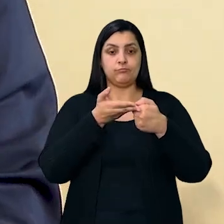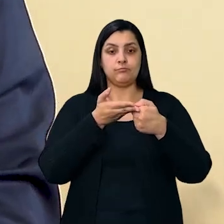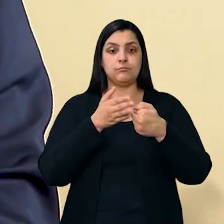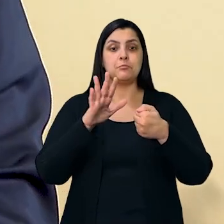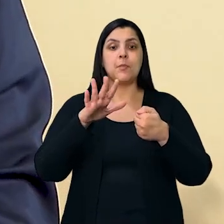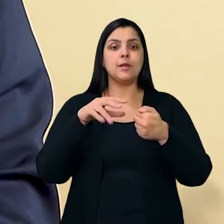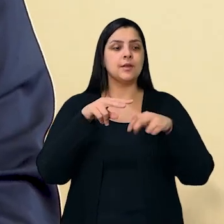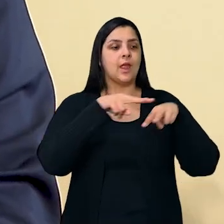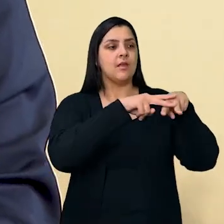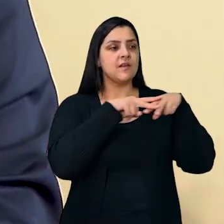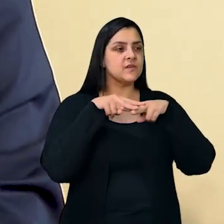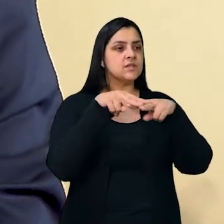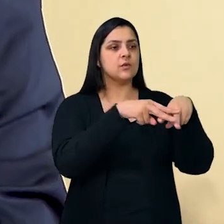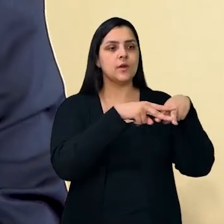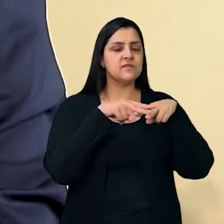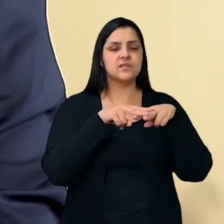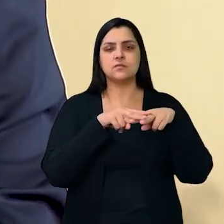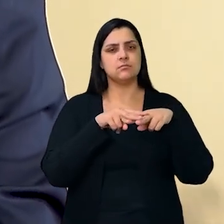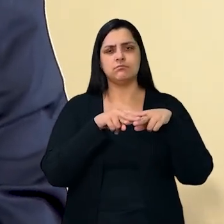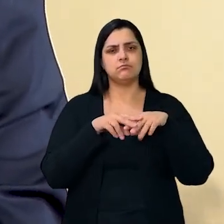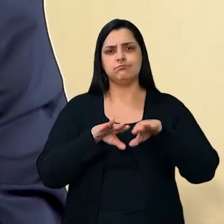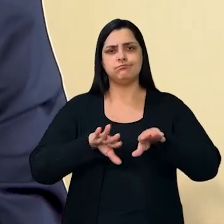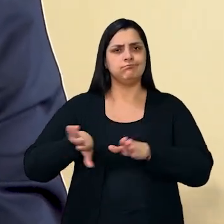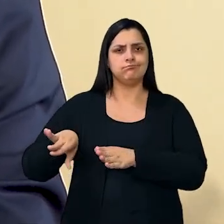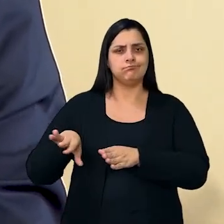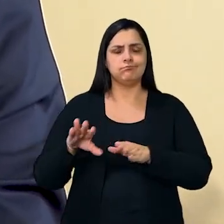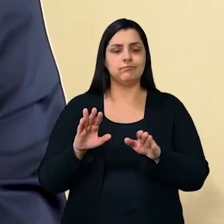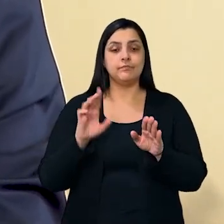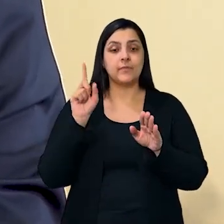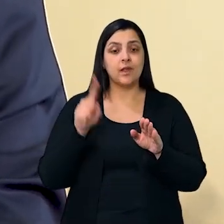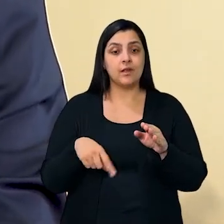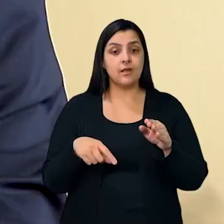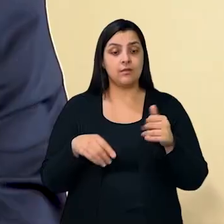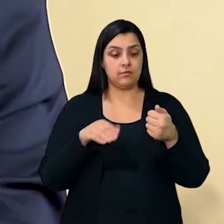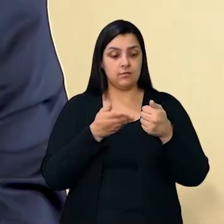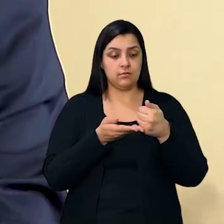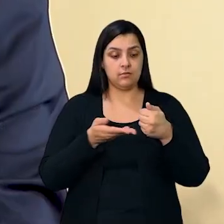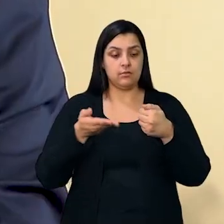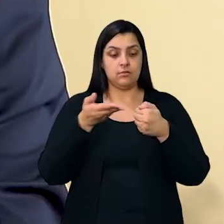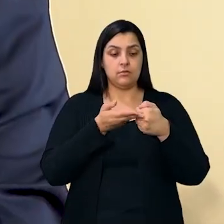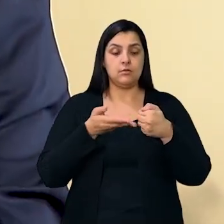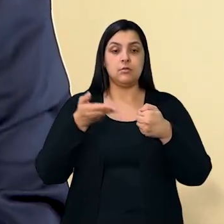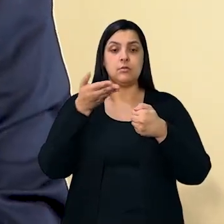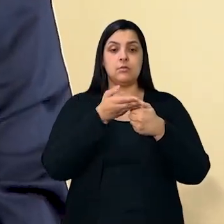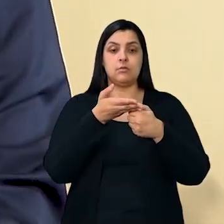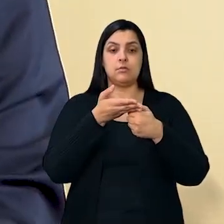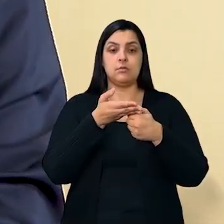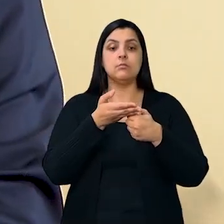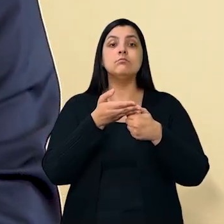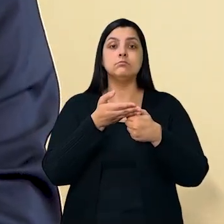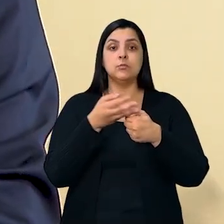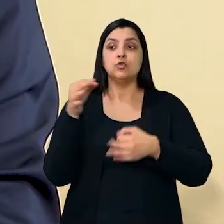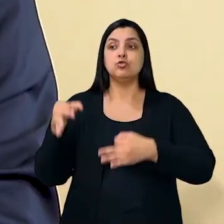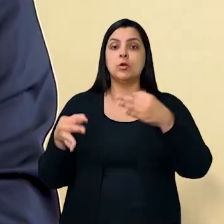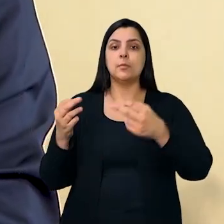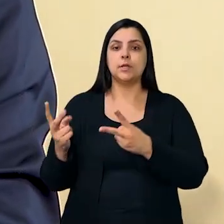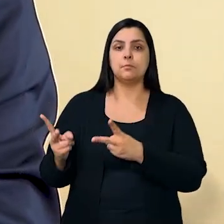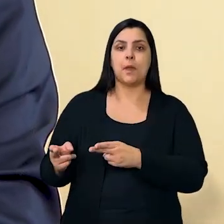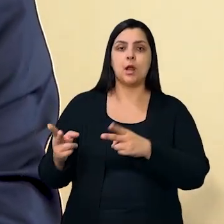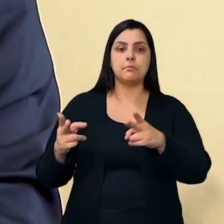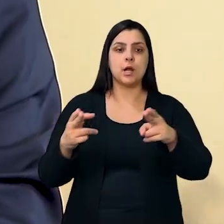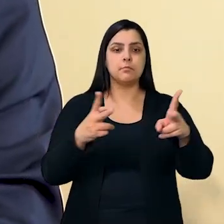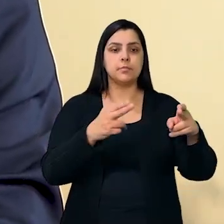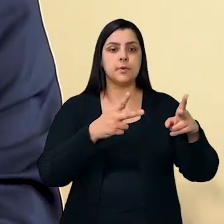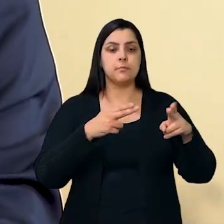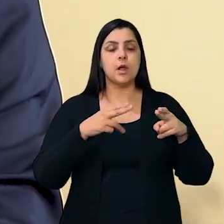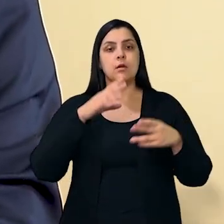não revisora dos tribunais, mas uma instância de precedentes,